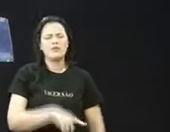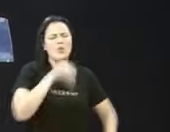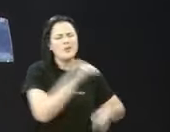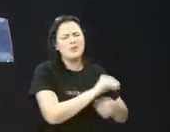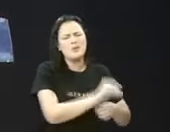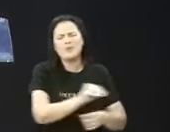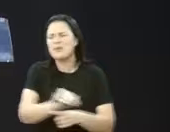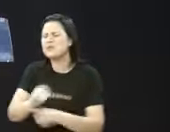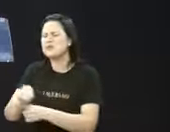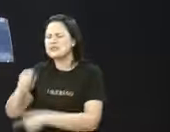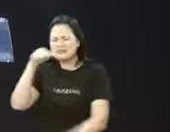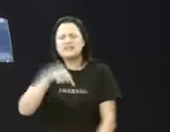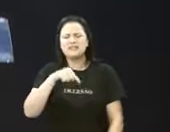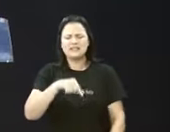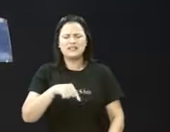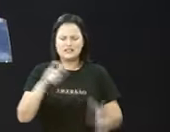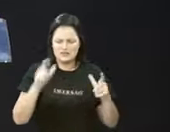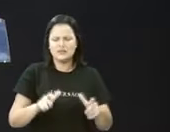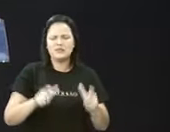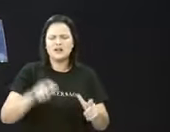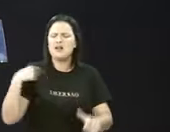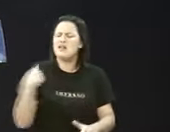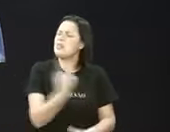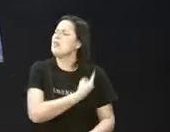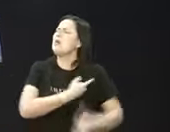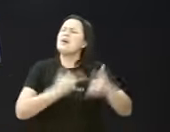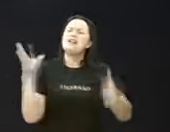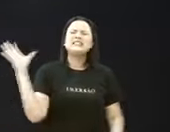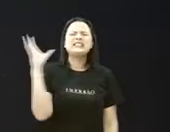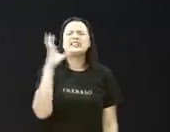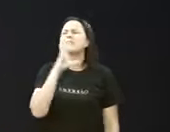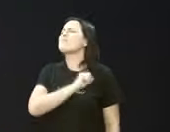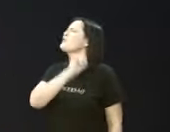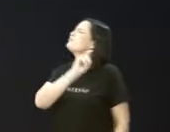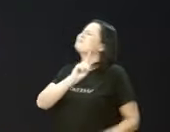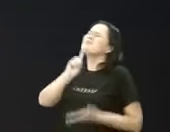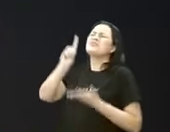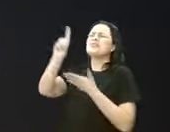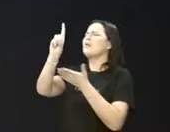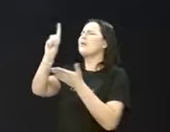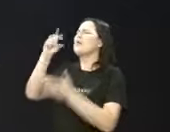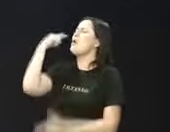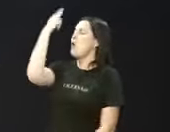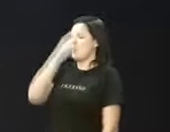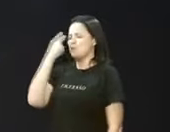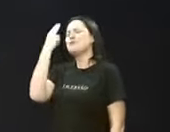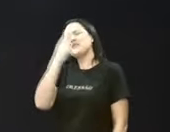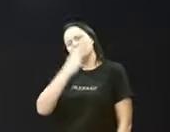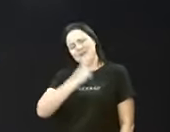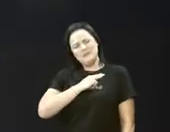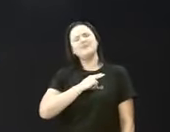Senhor. Nós te amamos. Usa o vaso, Senhor. É de